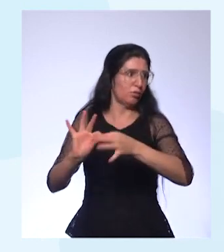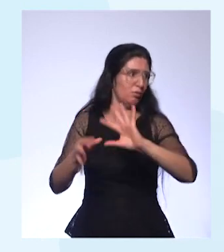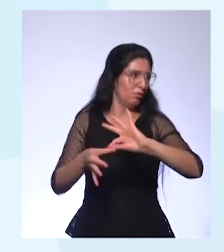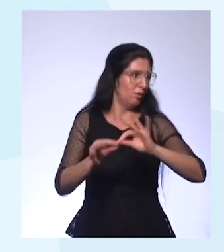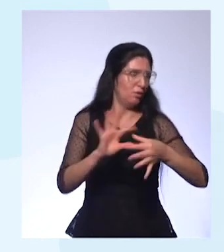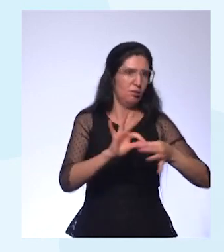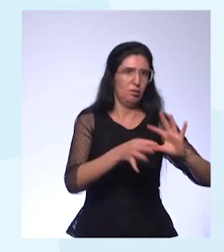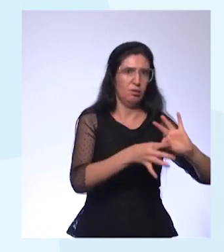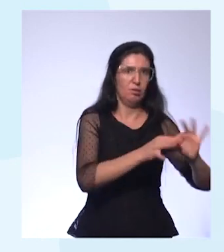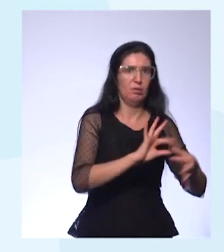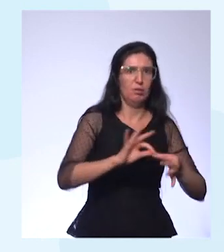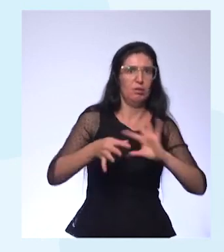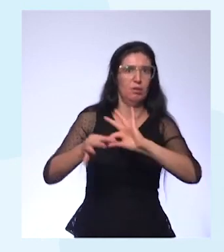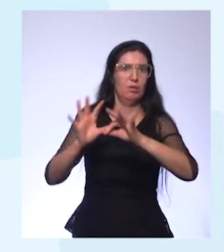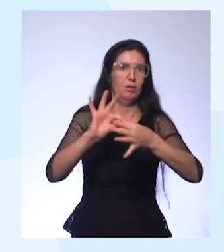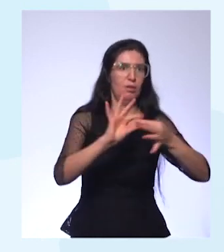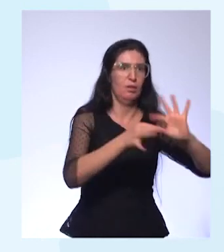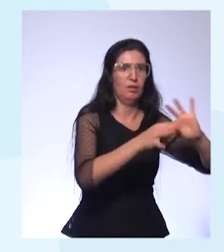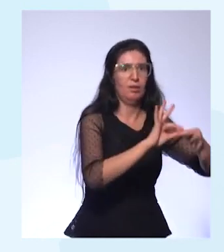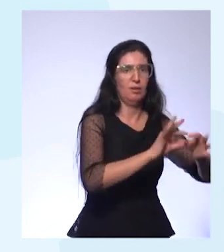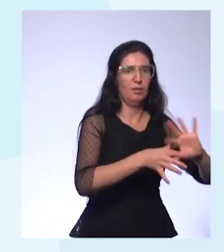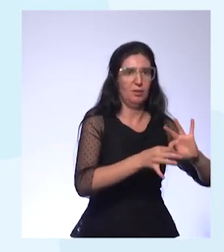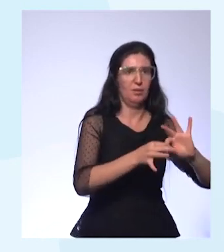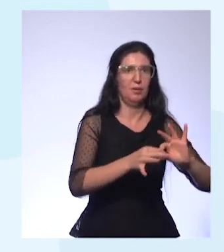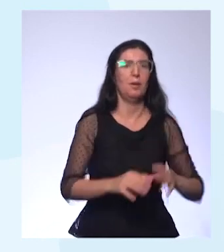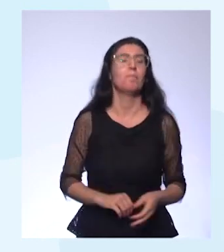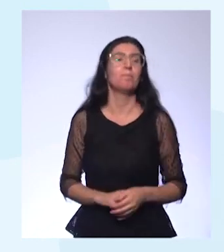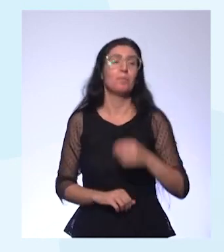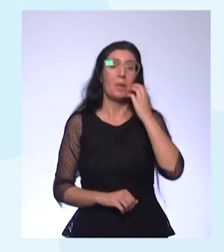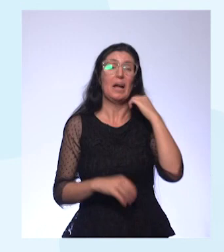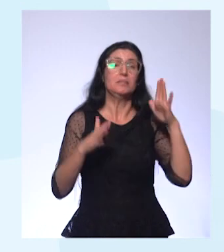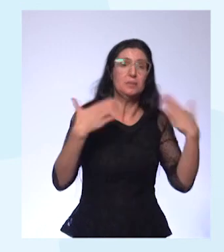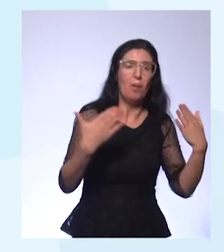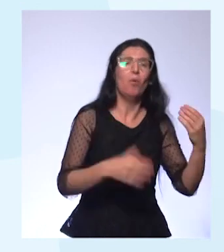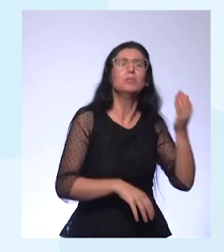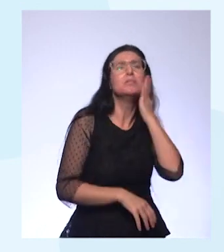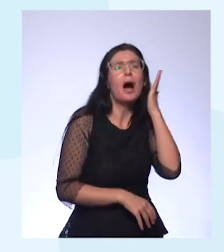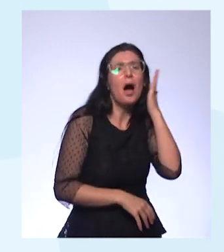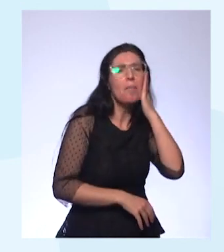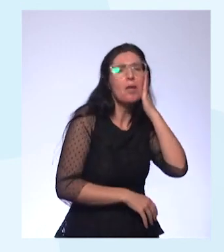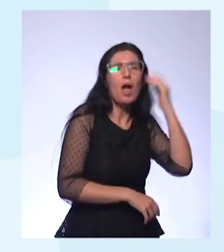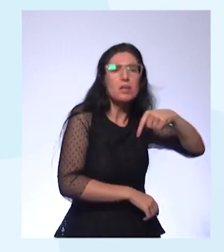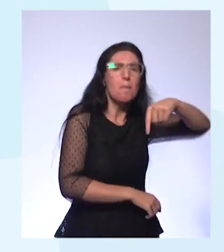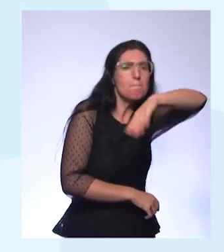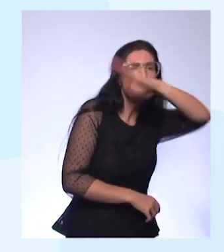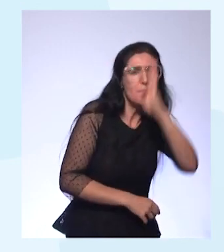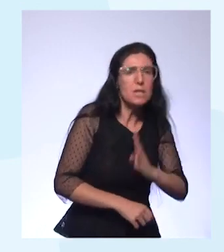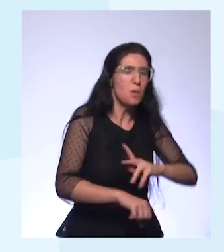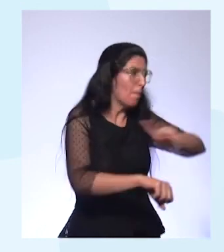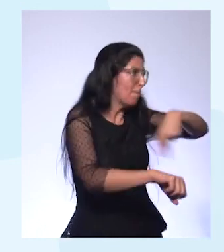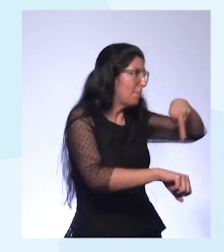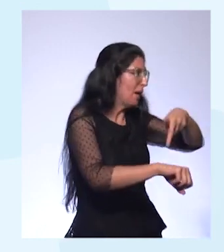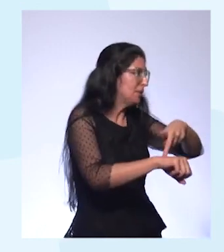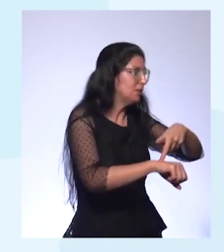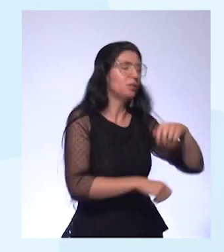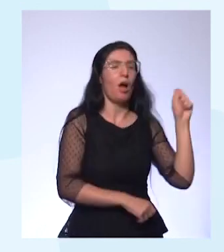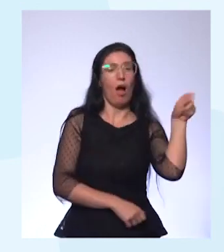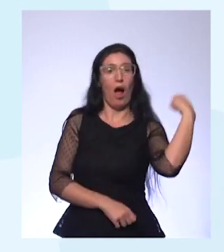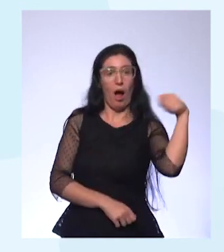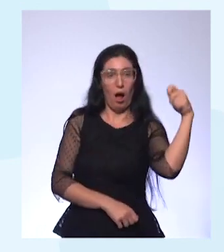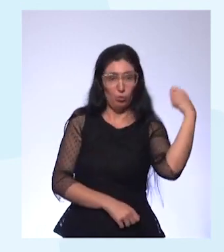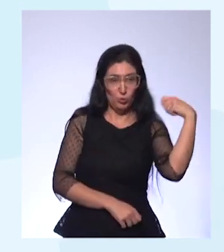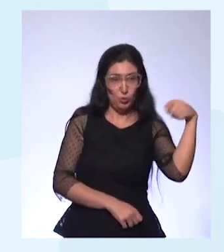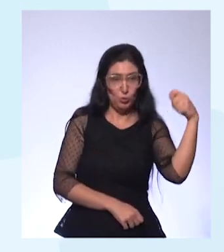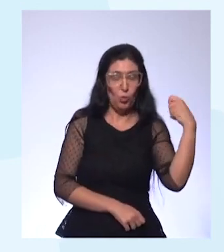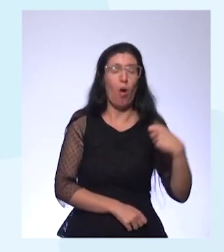no Brasil, que nós chamamos aí de pampa gaúcho. Então, os campos aqui no Brasil, né, têm umas características